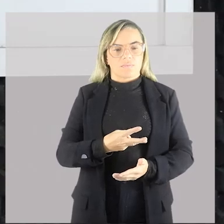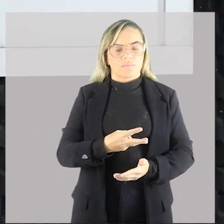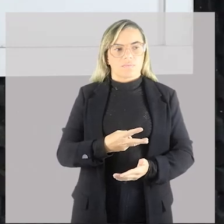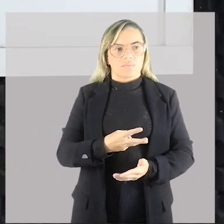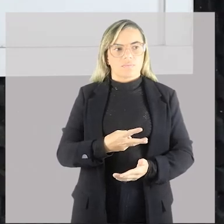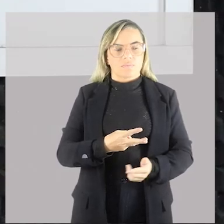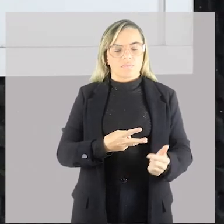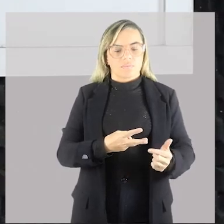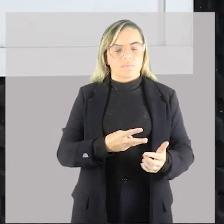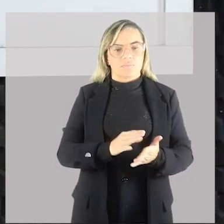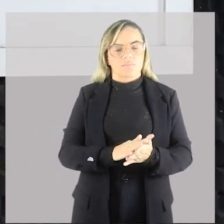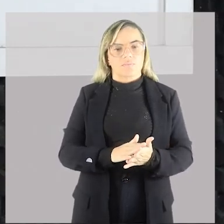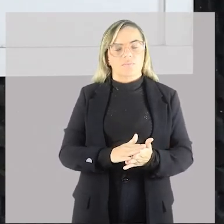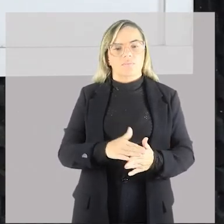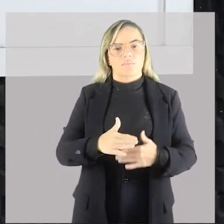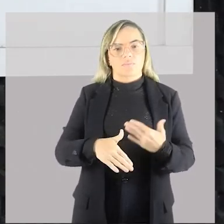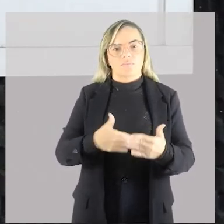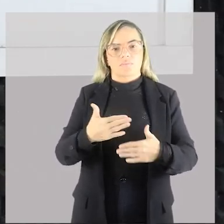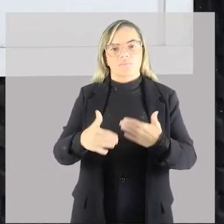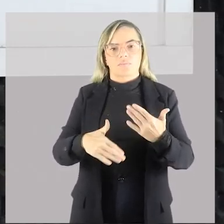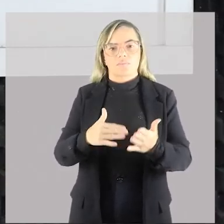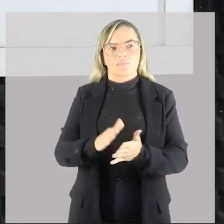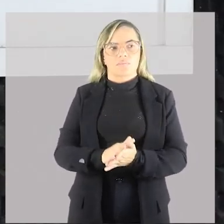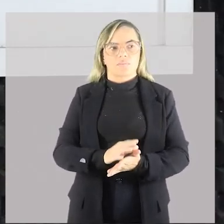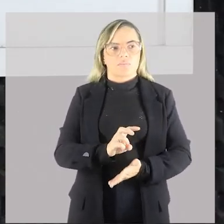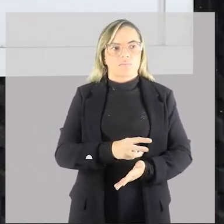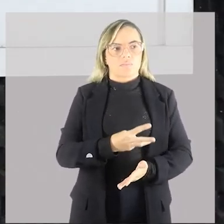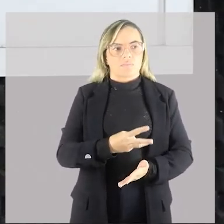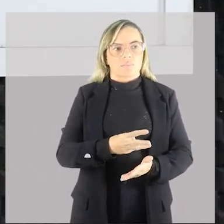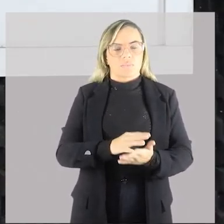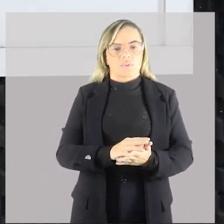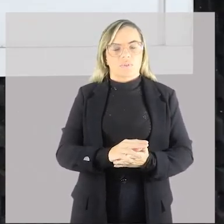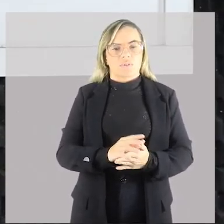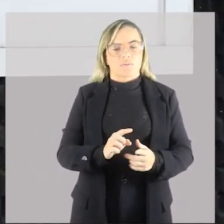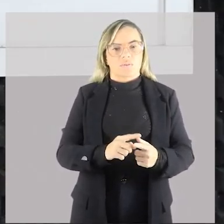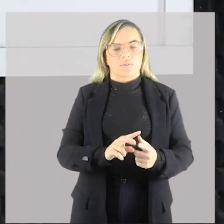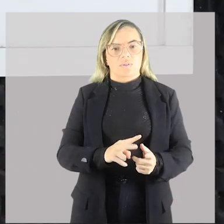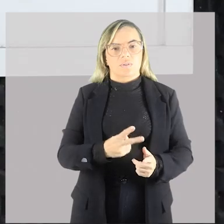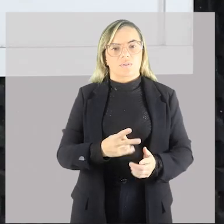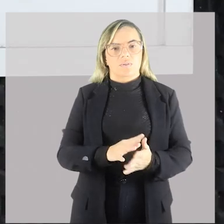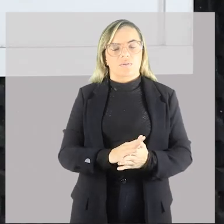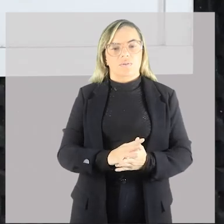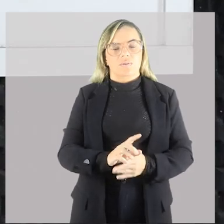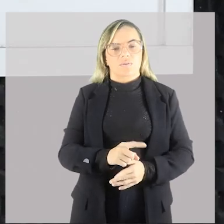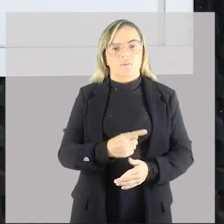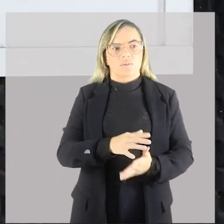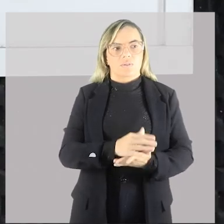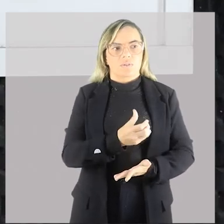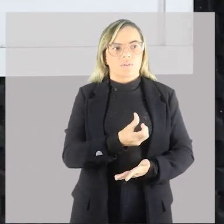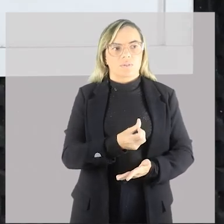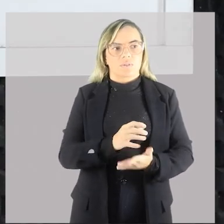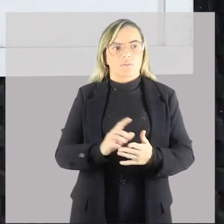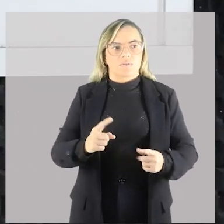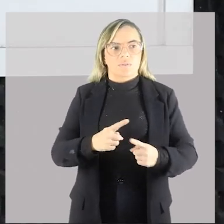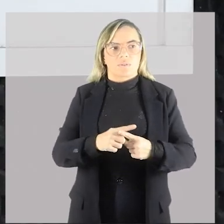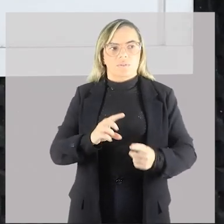3 fatorial, 3 vezes 2 vezes 1 dá 6. E aqui eu vou deixar o 3